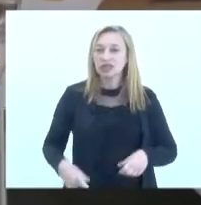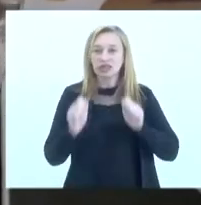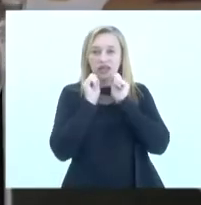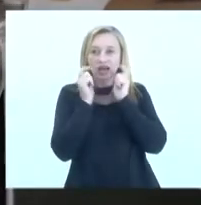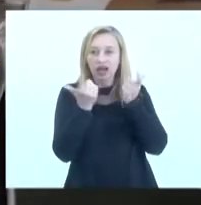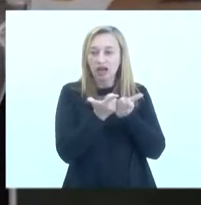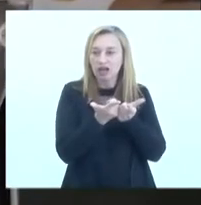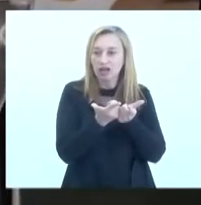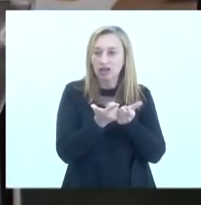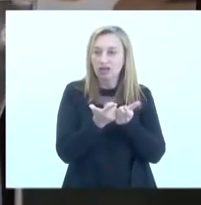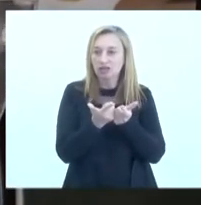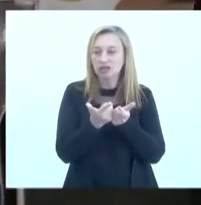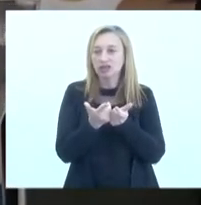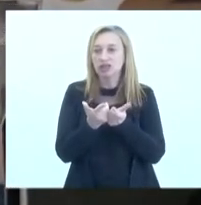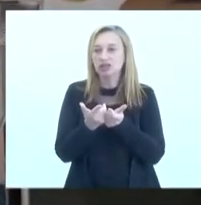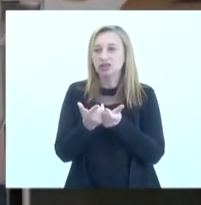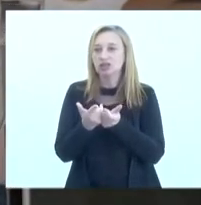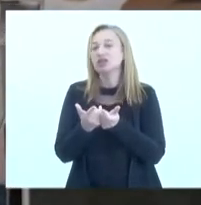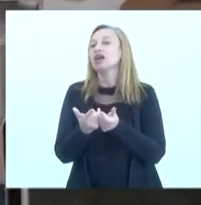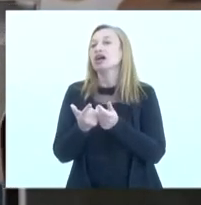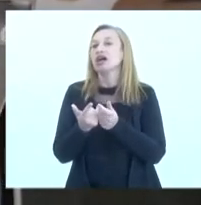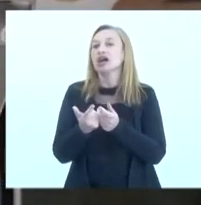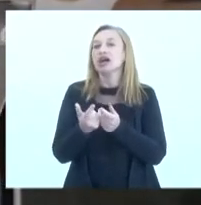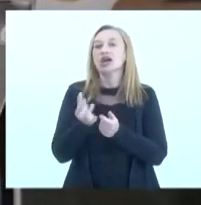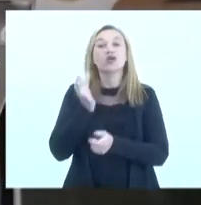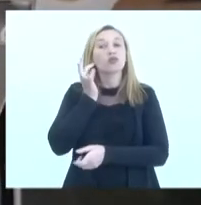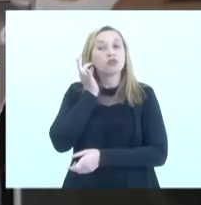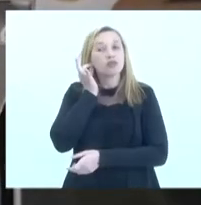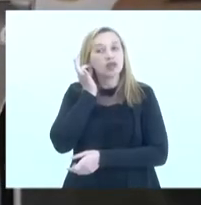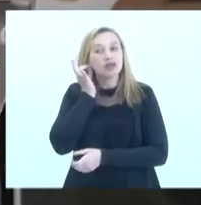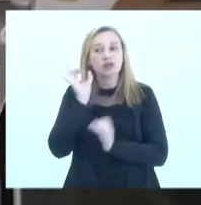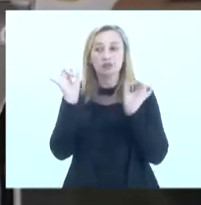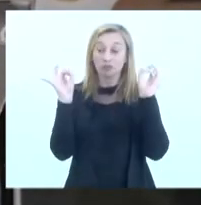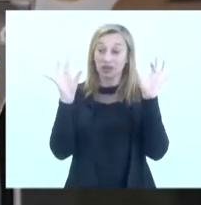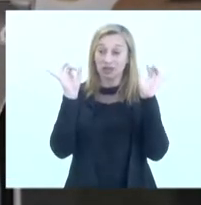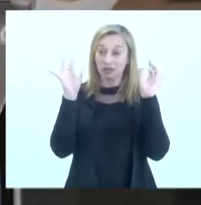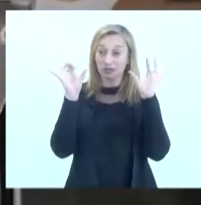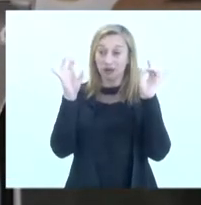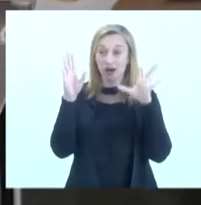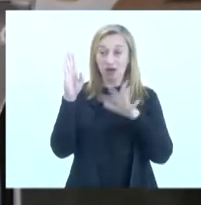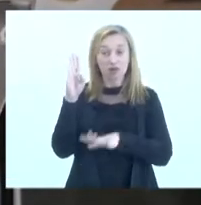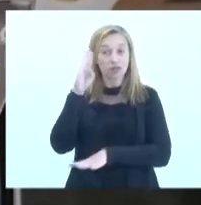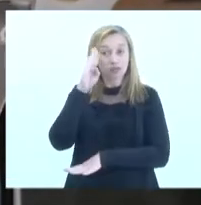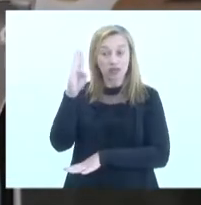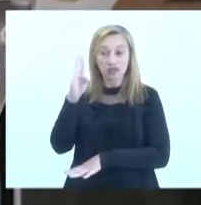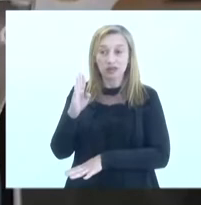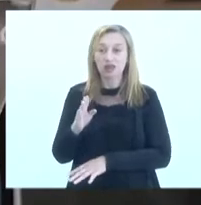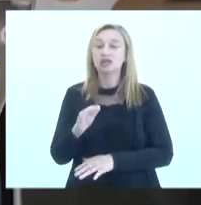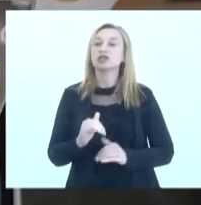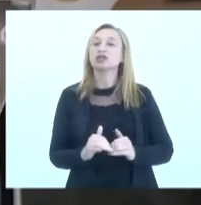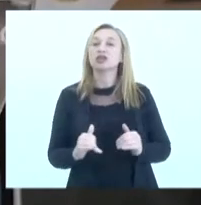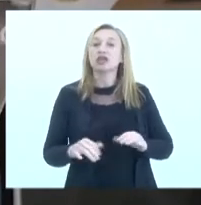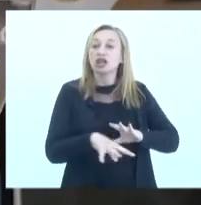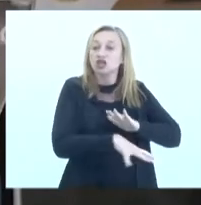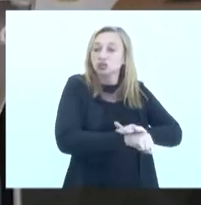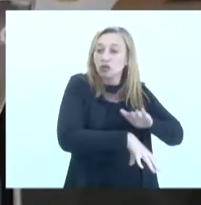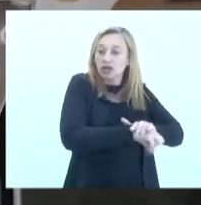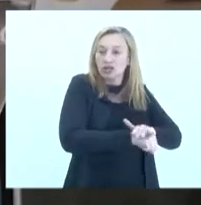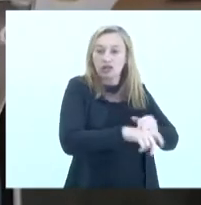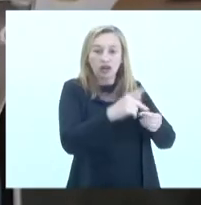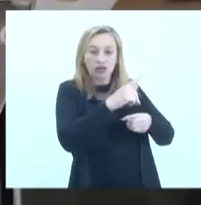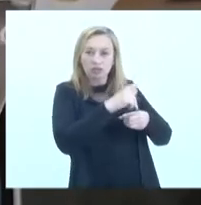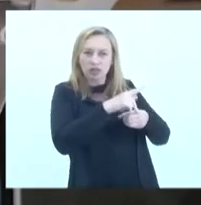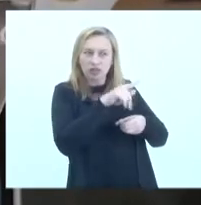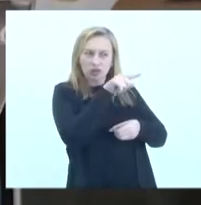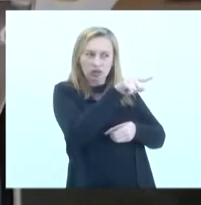é o brinco da coroa, a joia do rei, tirando o estado do Rio de Janeiro, lá no Rio de Janeiro, onde a exploração do petróleo é muito forte, o